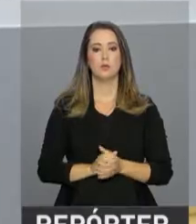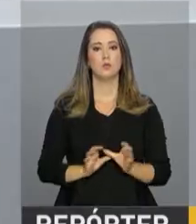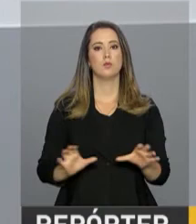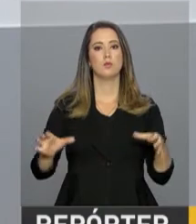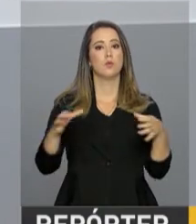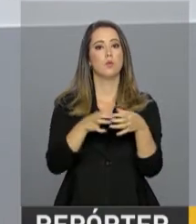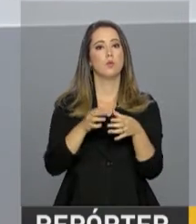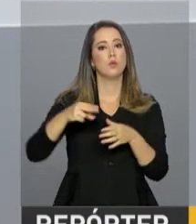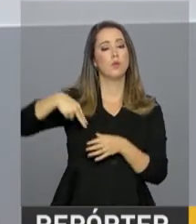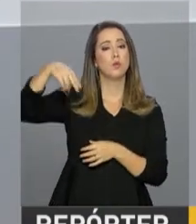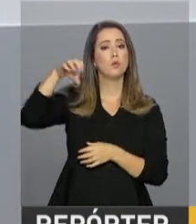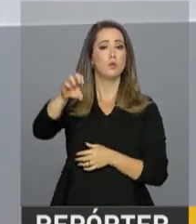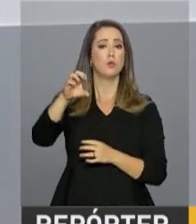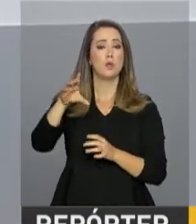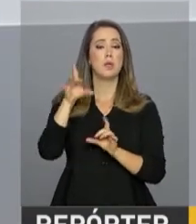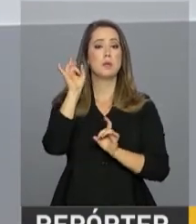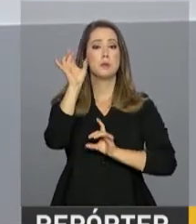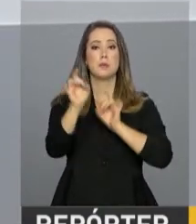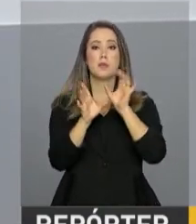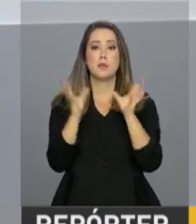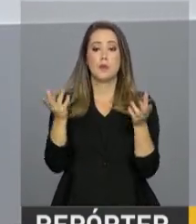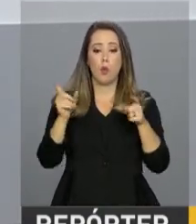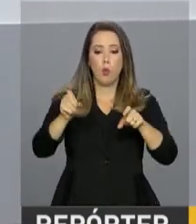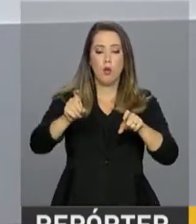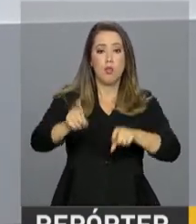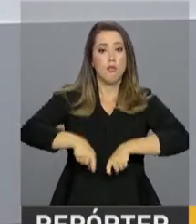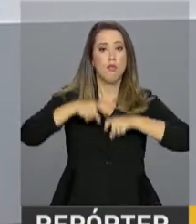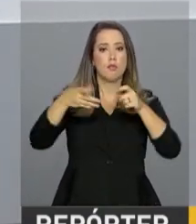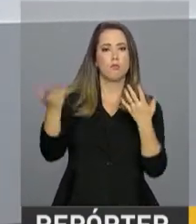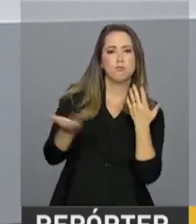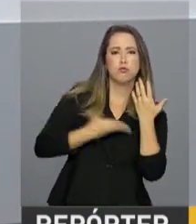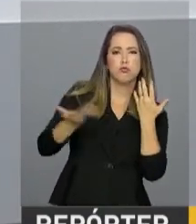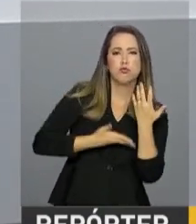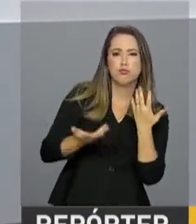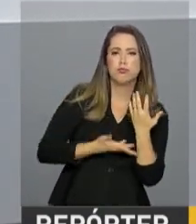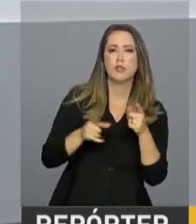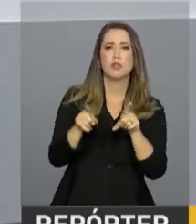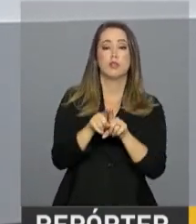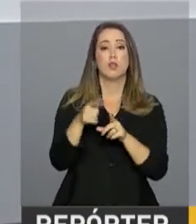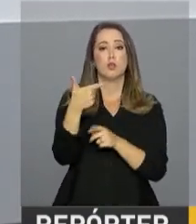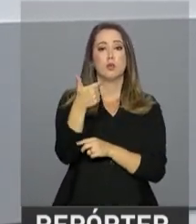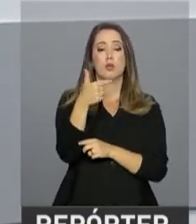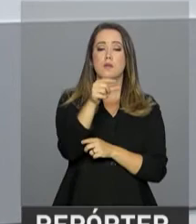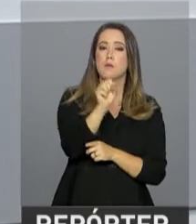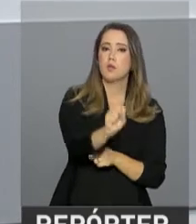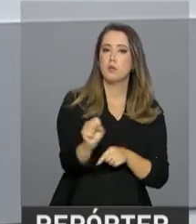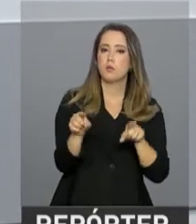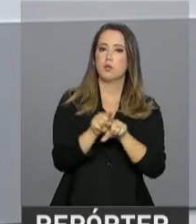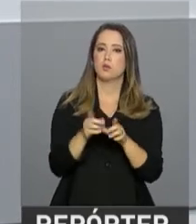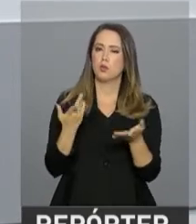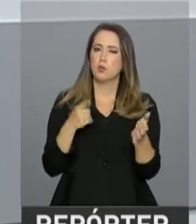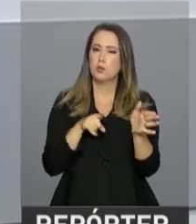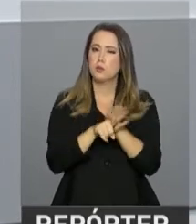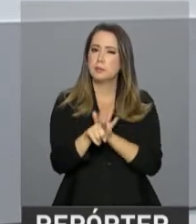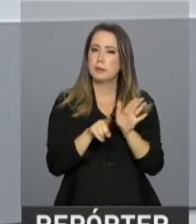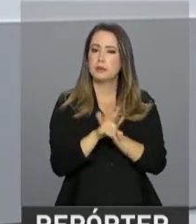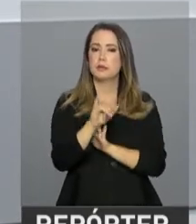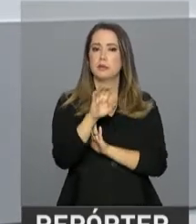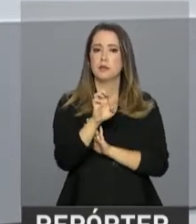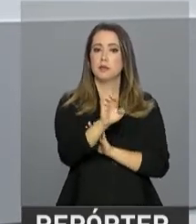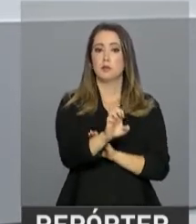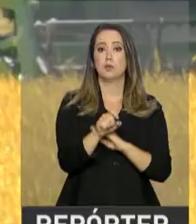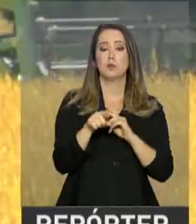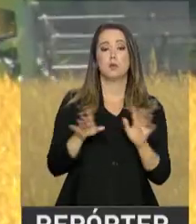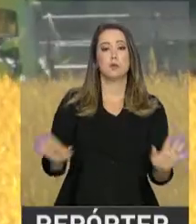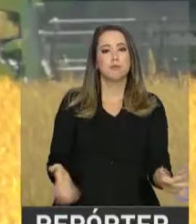região Nordeste será o destaque na safra de grãos em 2018. Segundo o levantamento divulgado hoje pelo IBGE, a